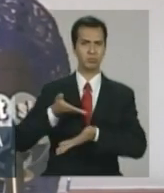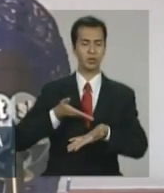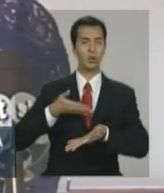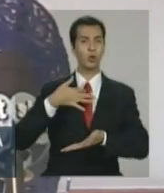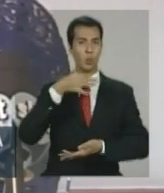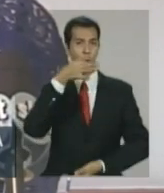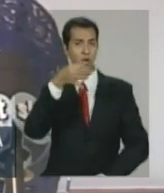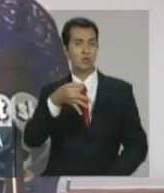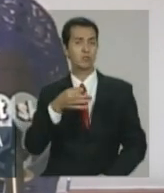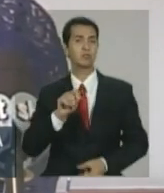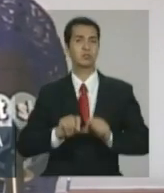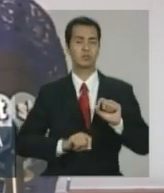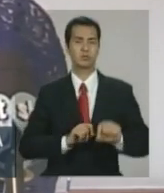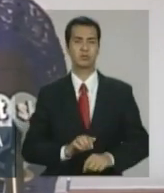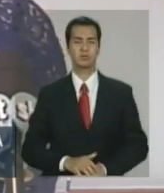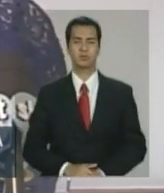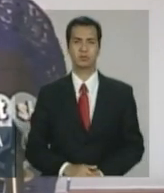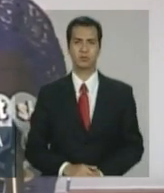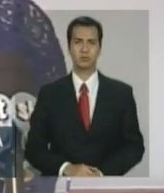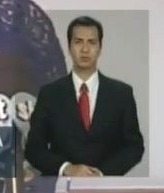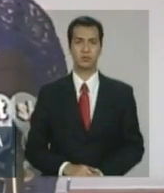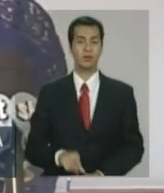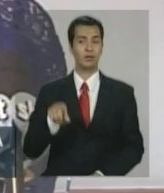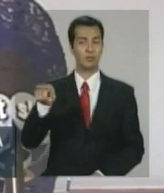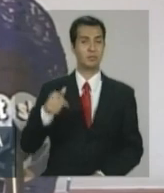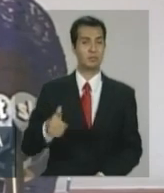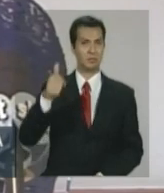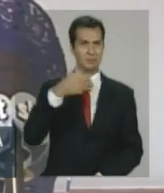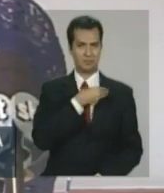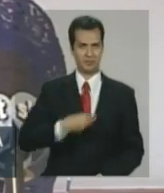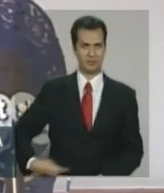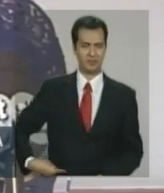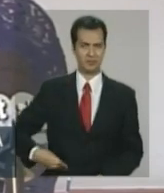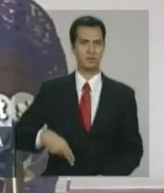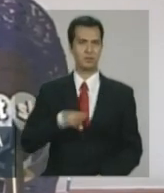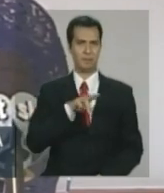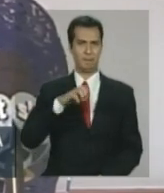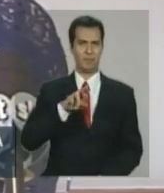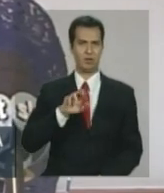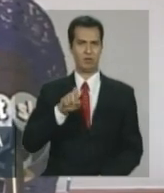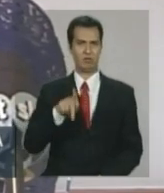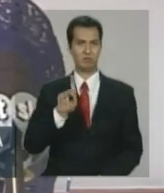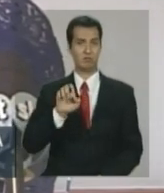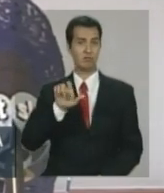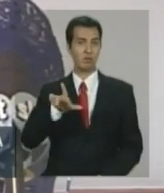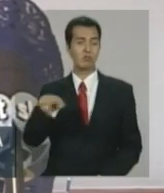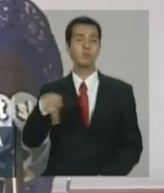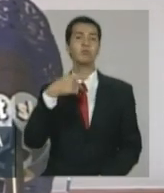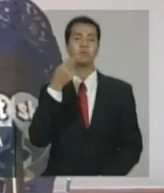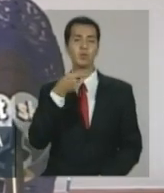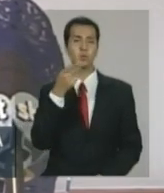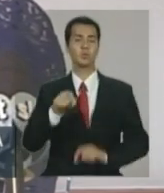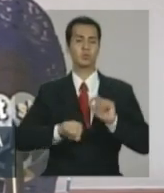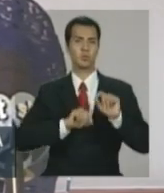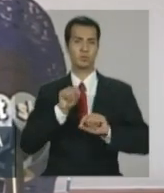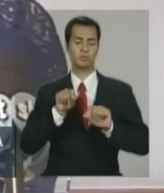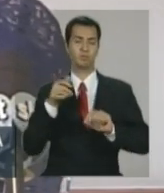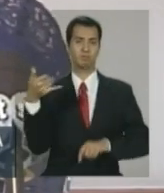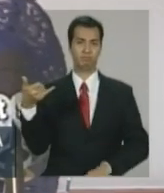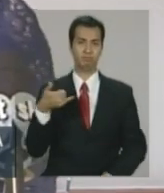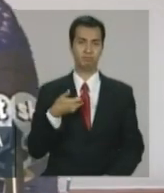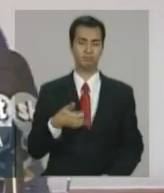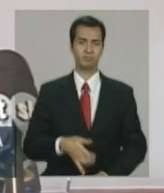que a chanceler, ela considera importante que